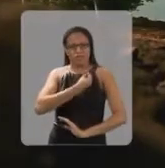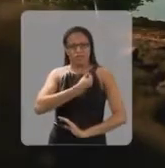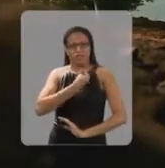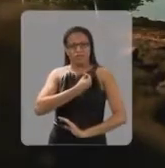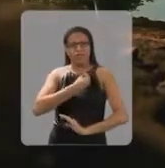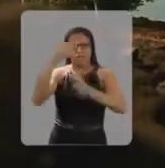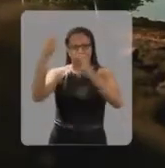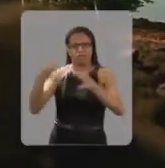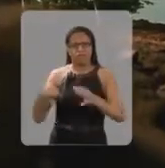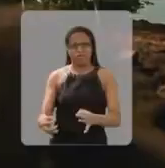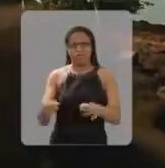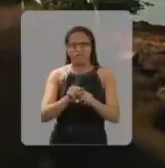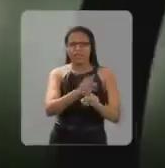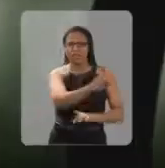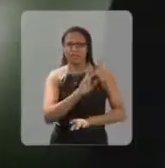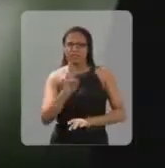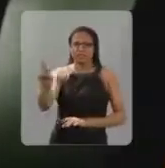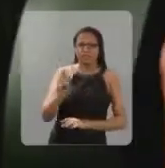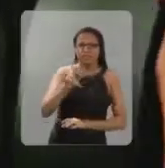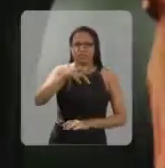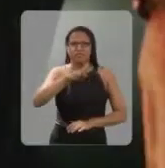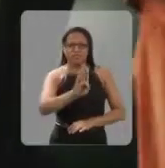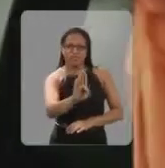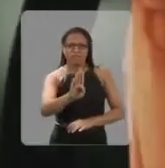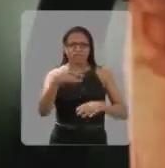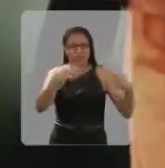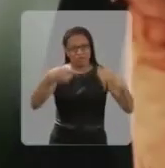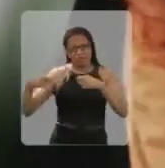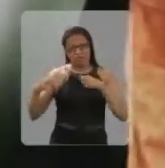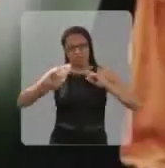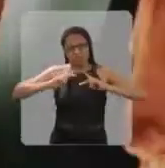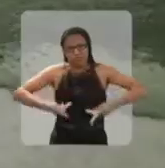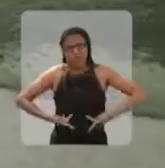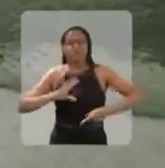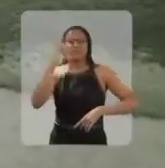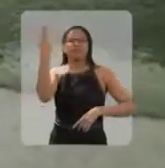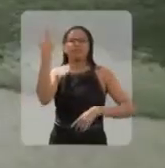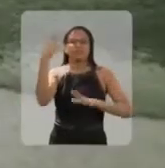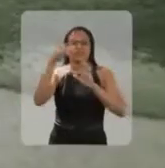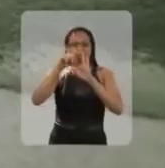A resposta do poder público às necessidades humanas ocorre por meio de políticas públicas.